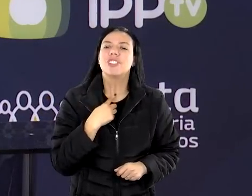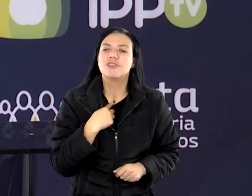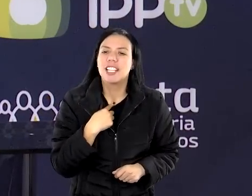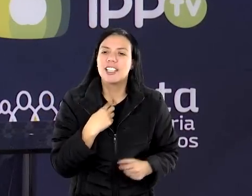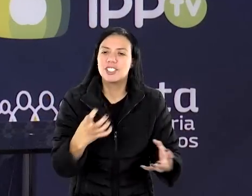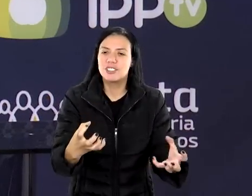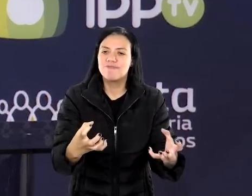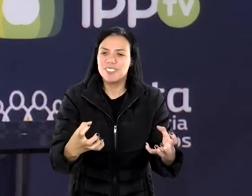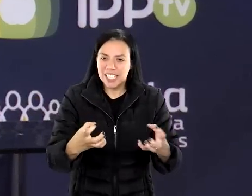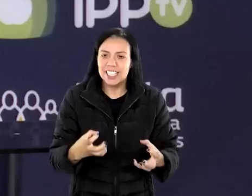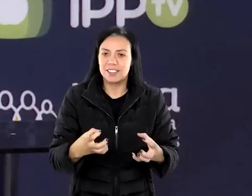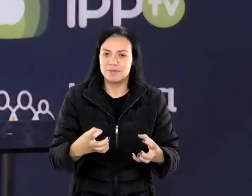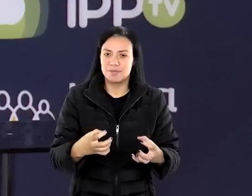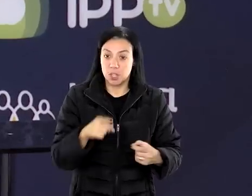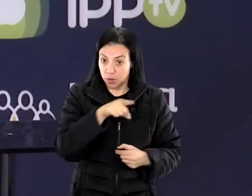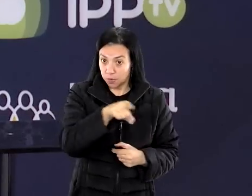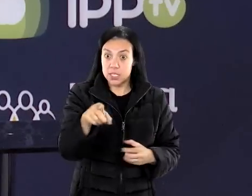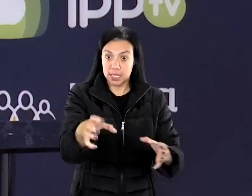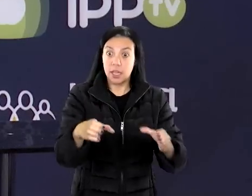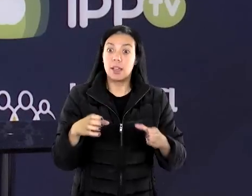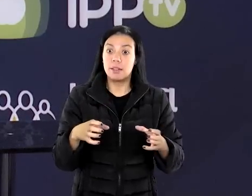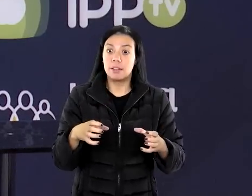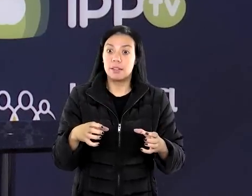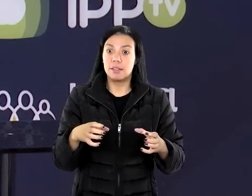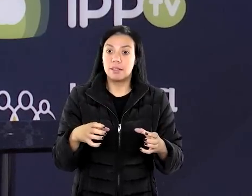Você quer ou não?